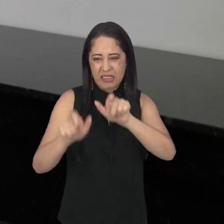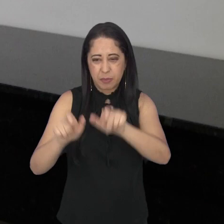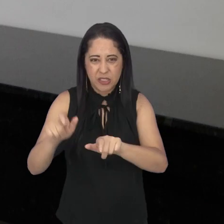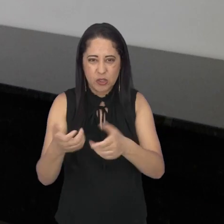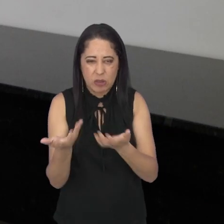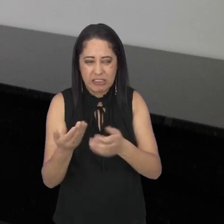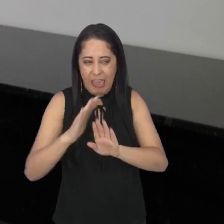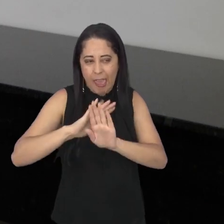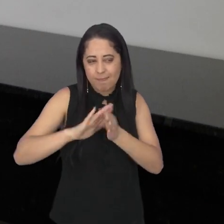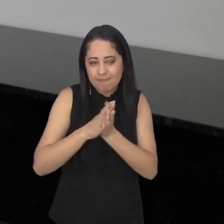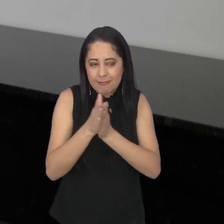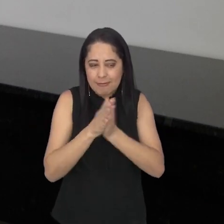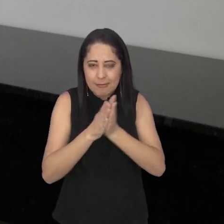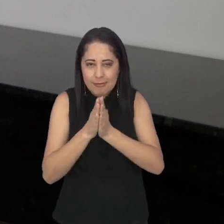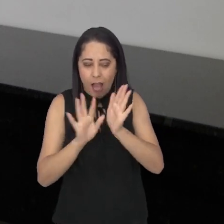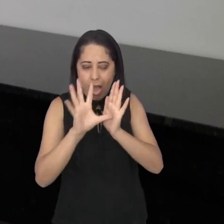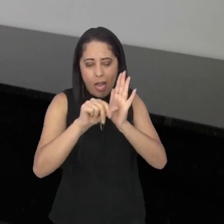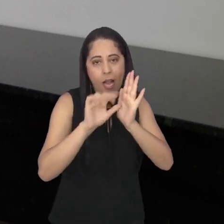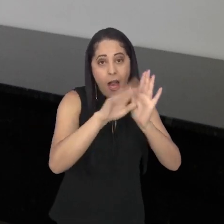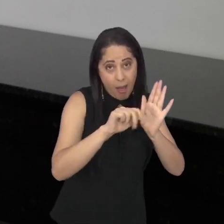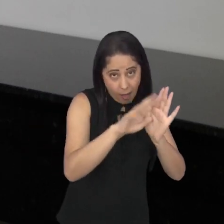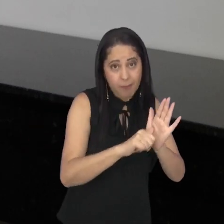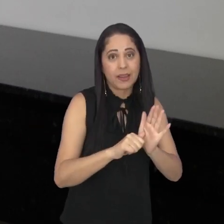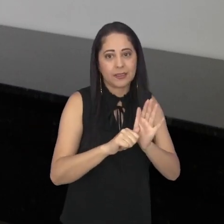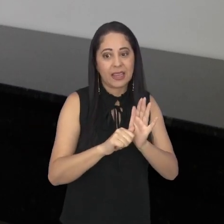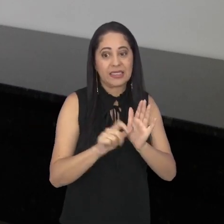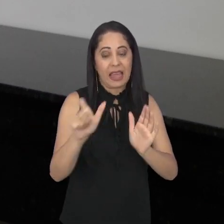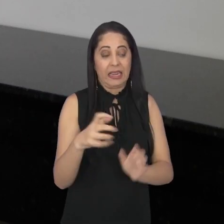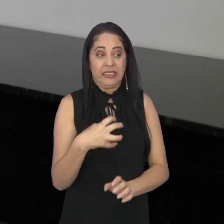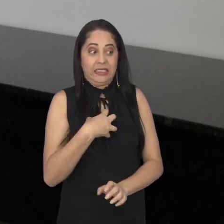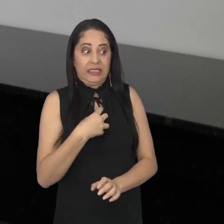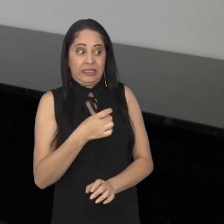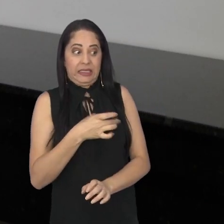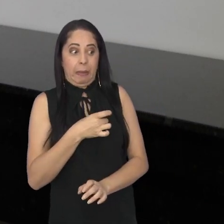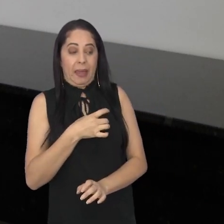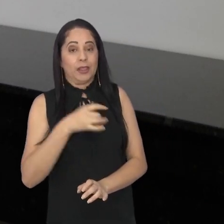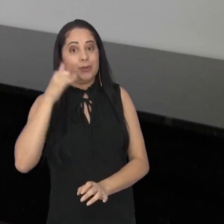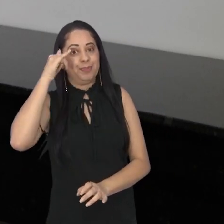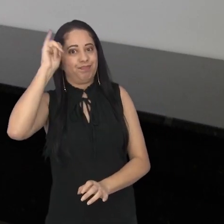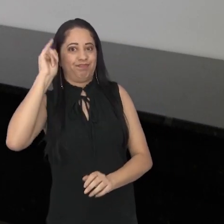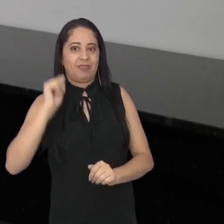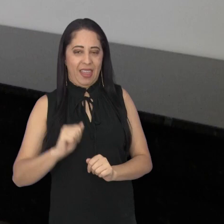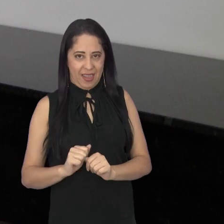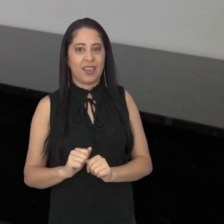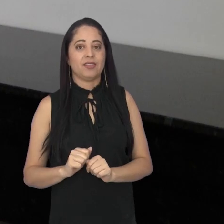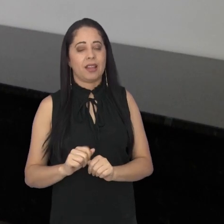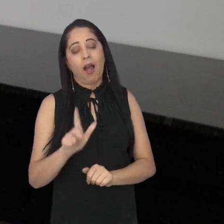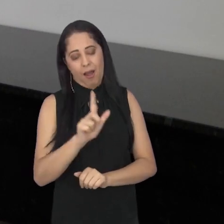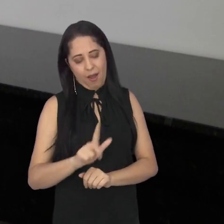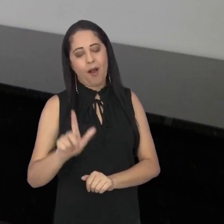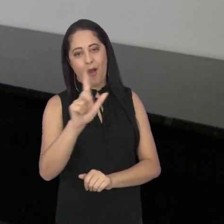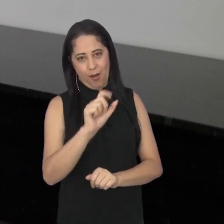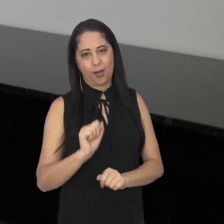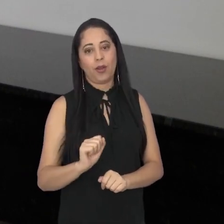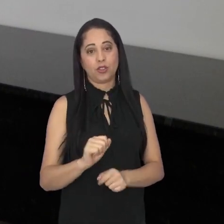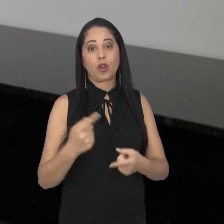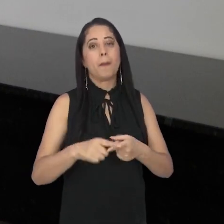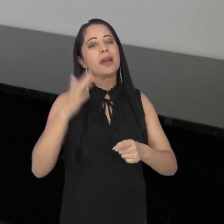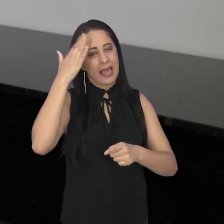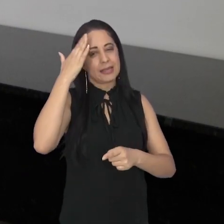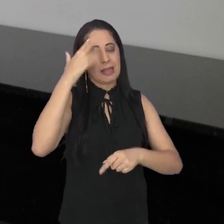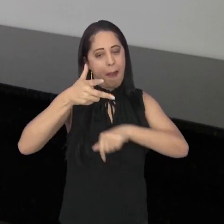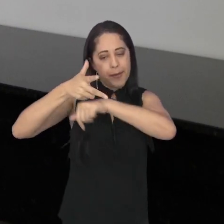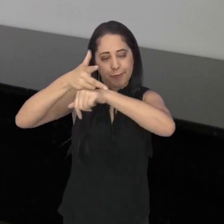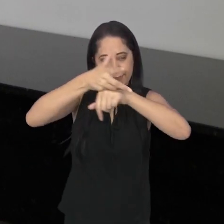também aquelas pessoas que, porventura, queiram fazer alguma coisa errada, vão ficar muito atentas e vão, obviamente,